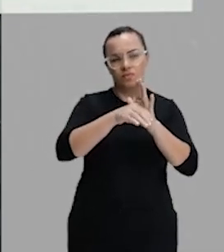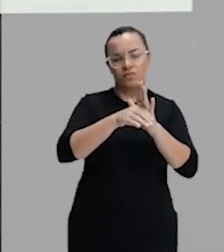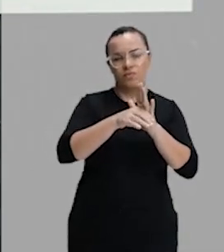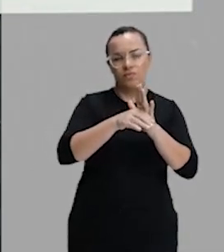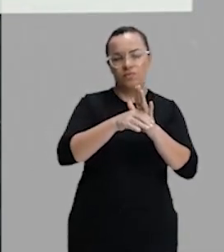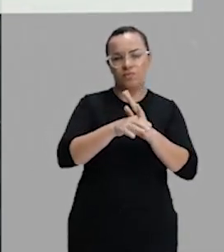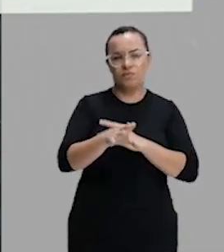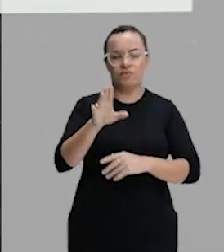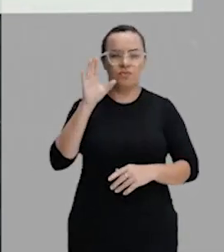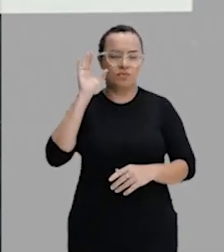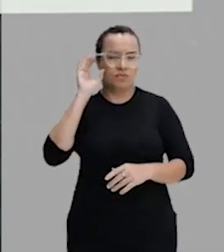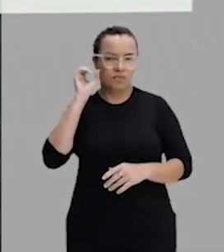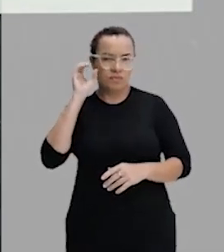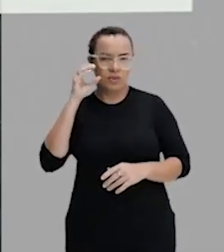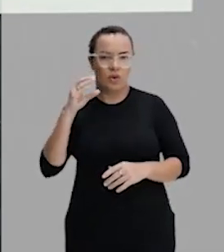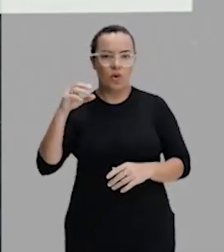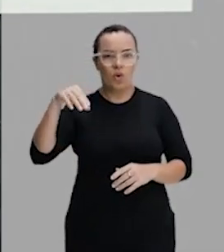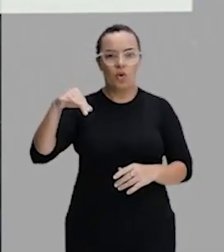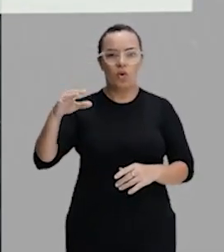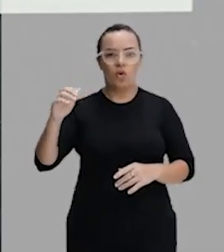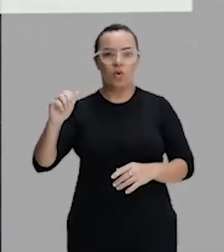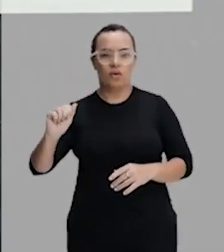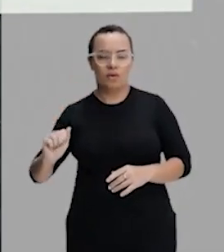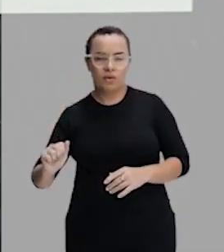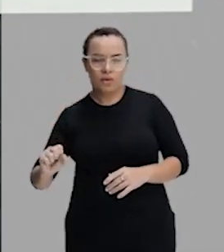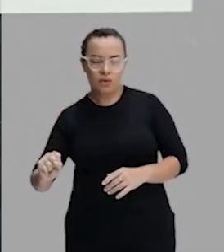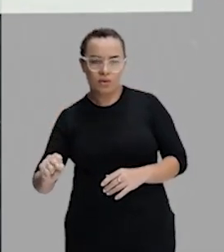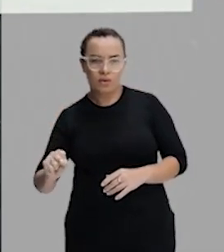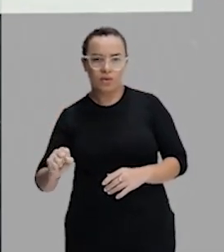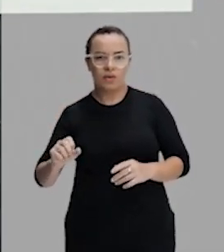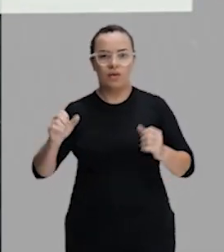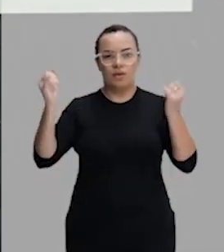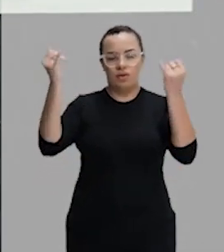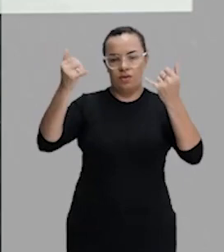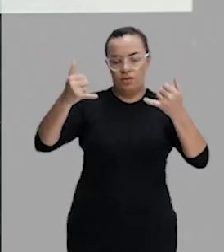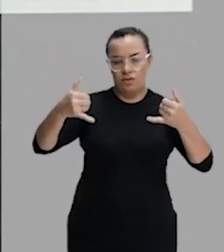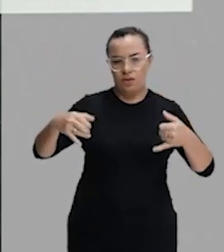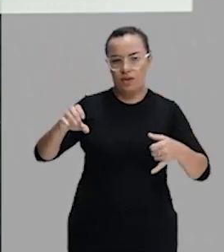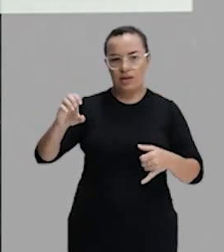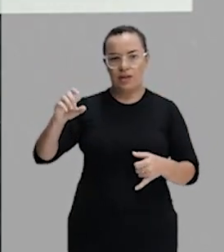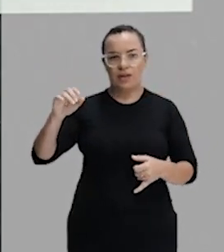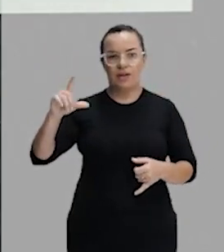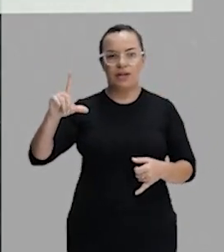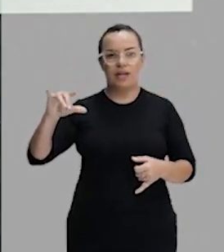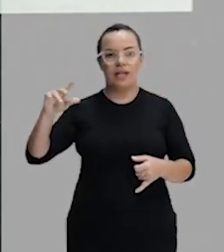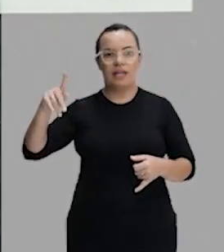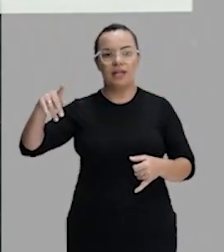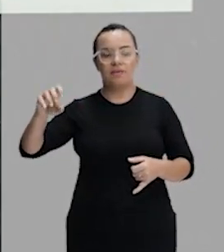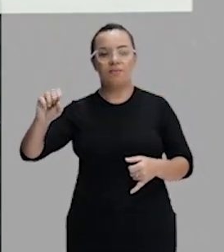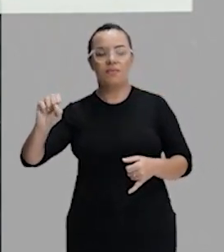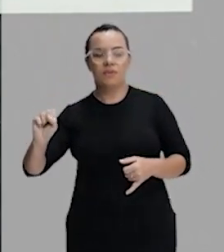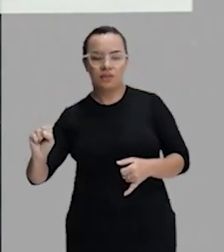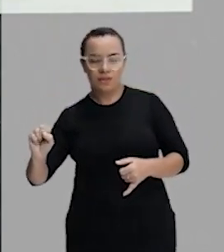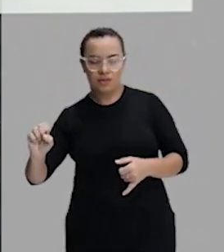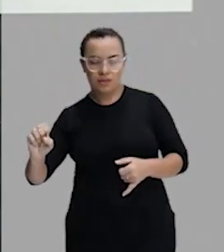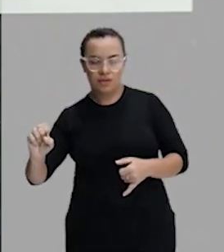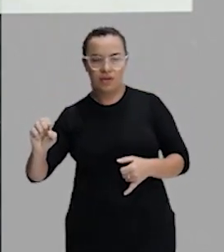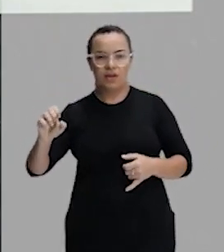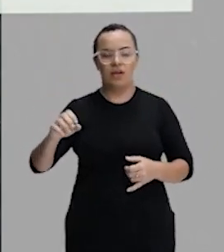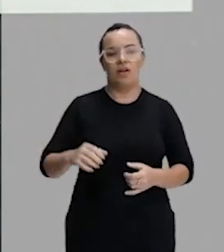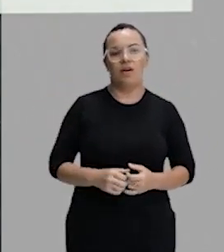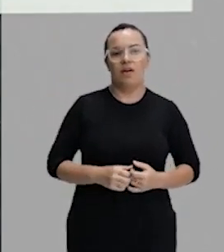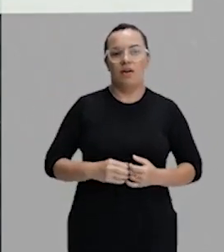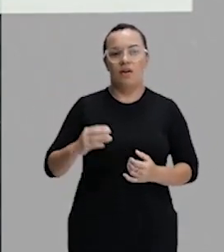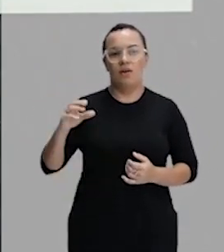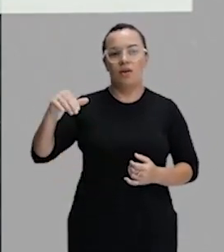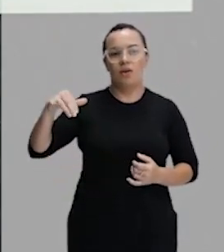falar falando de cônicas, né? A hipérbole é uma cônica, a elipse é uma cônica, mas por que esses elementos da